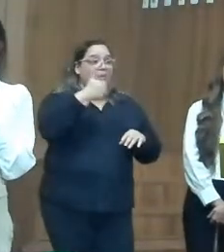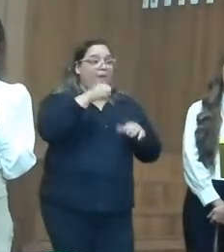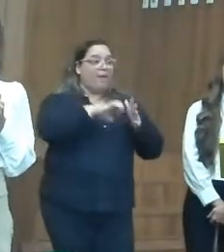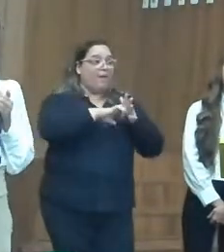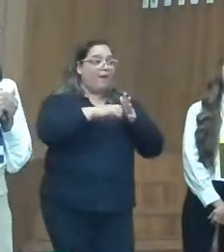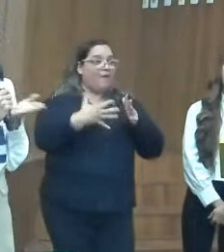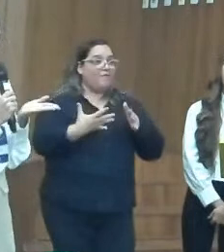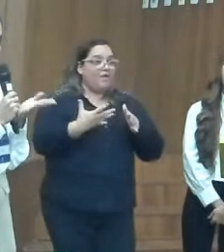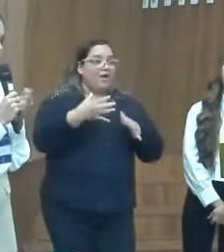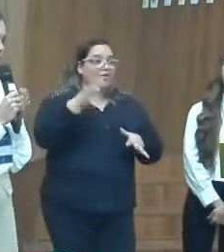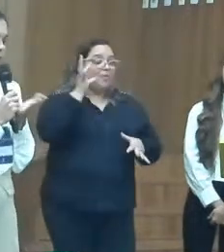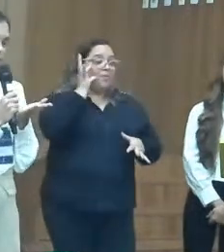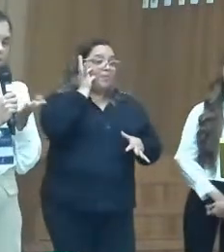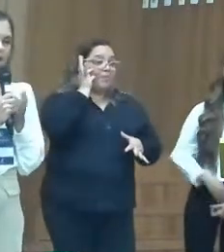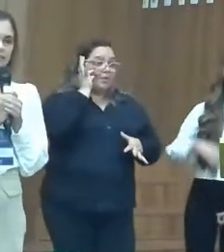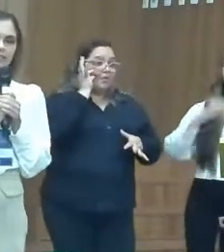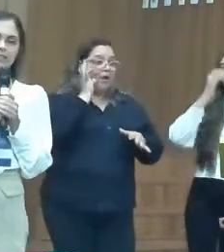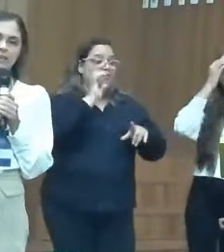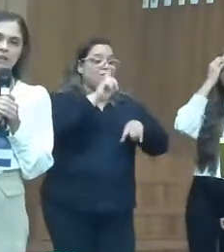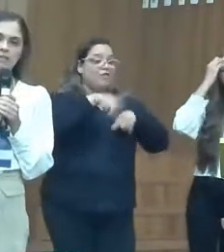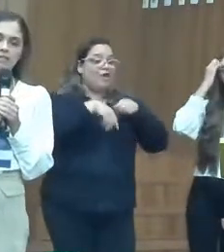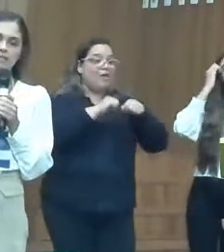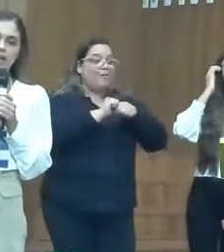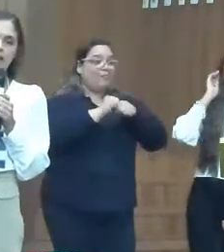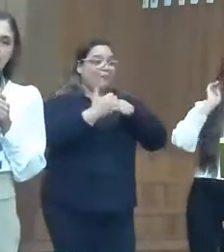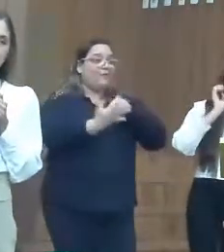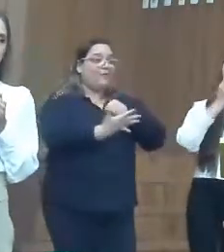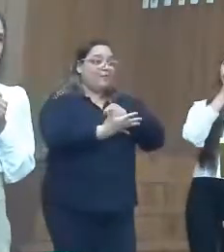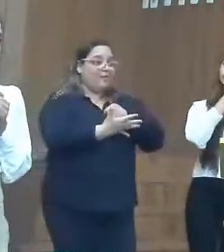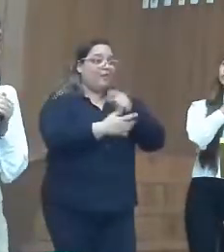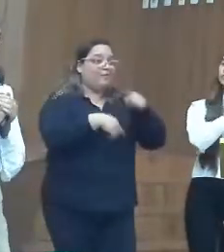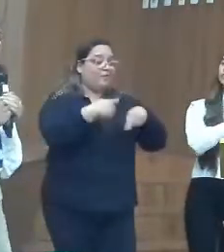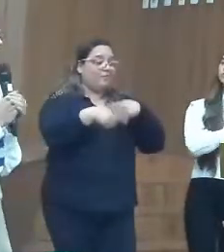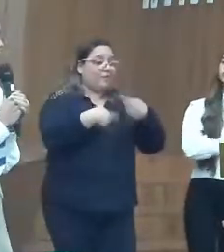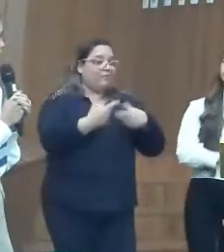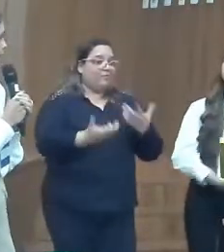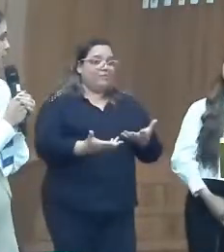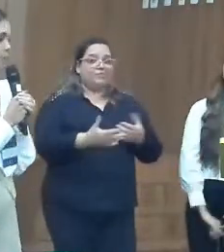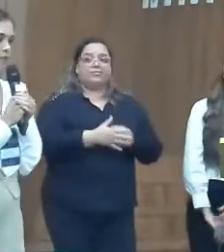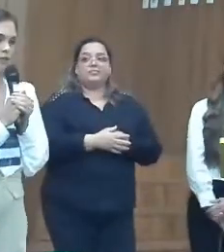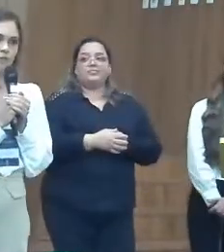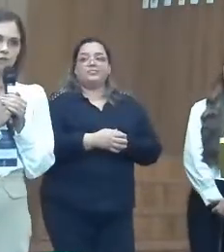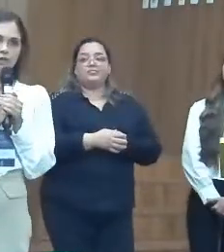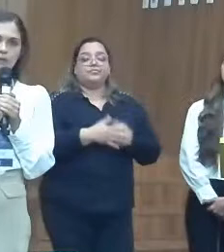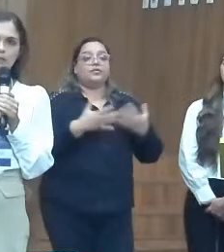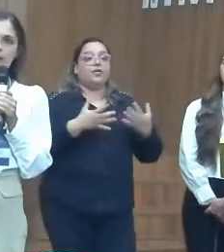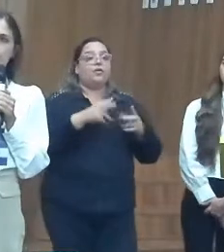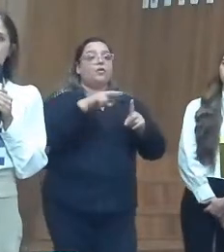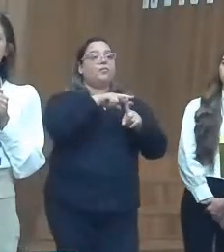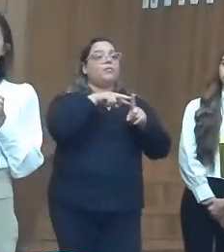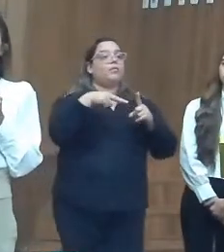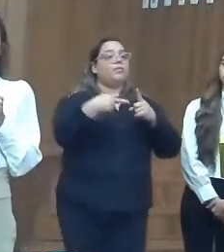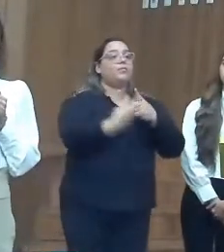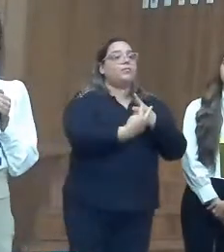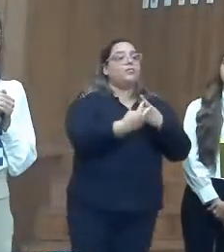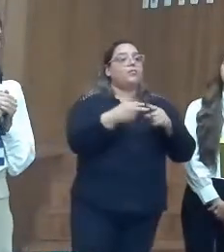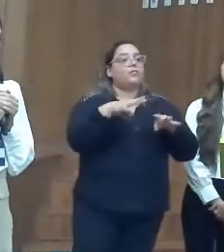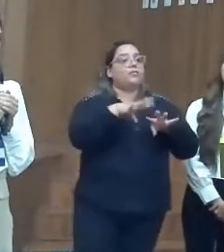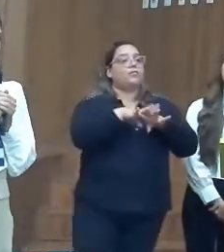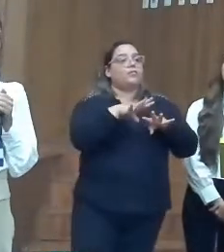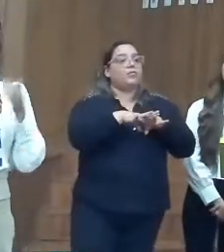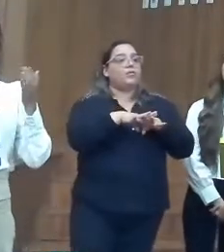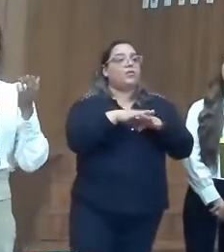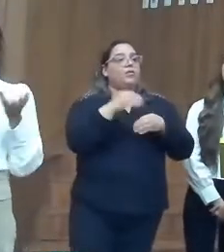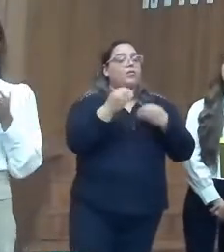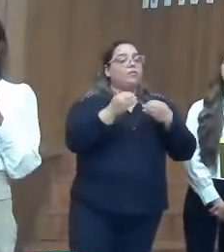E o evento ECMAT, ele traz a temática, perspectivas da matemática como